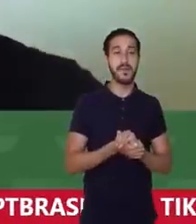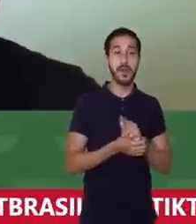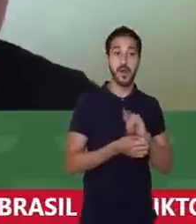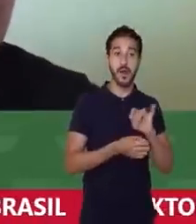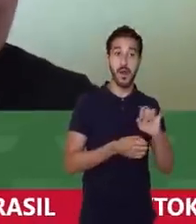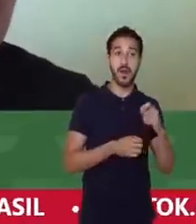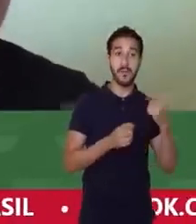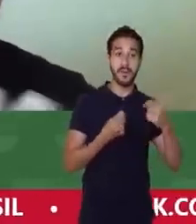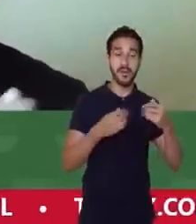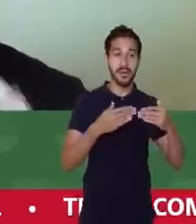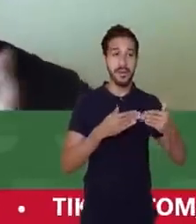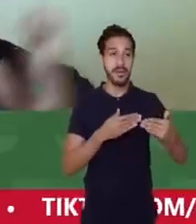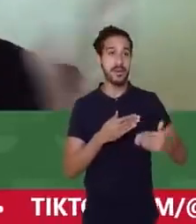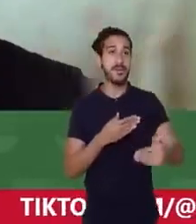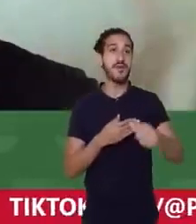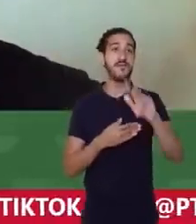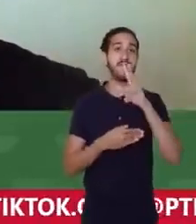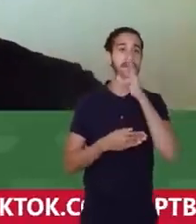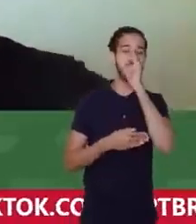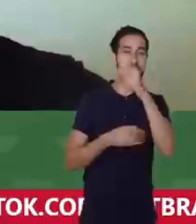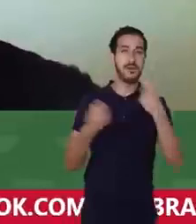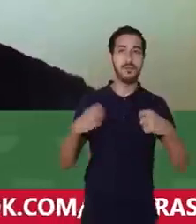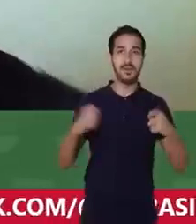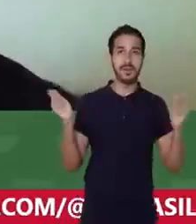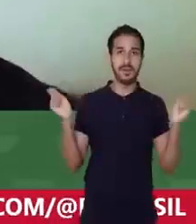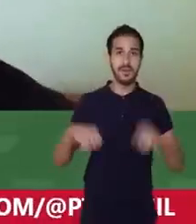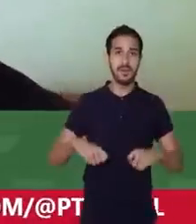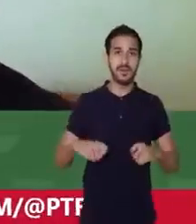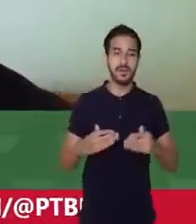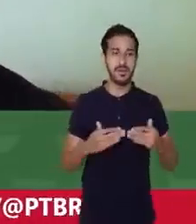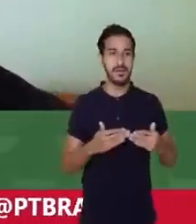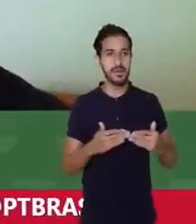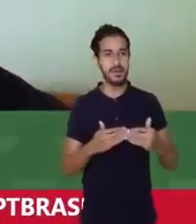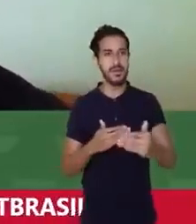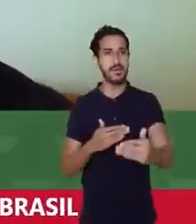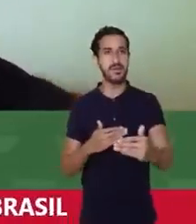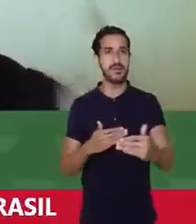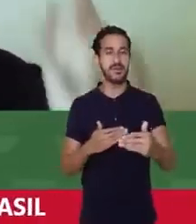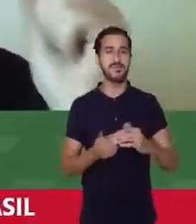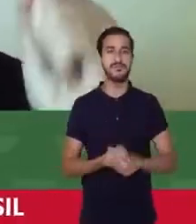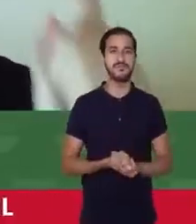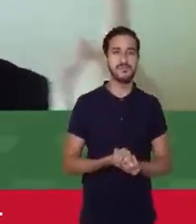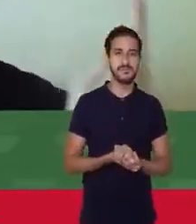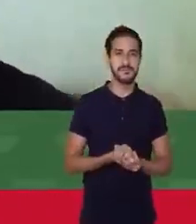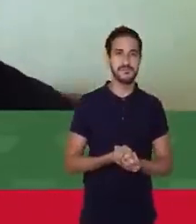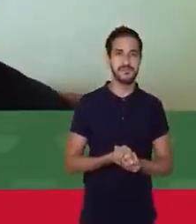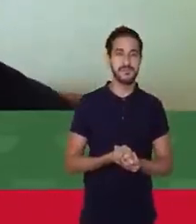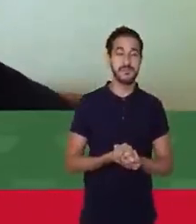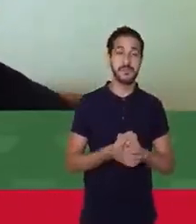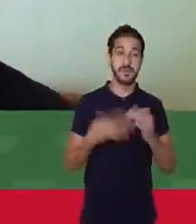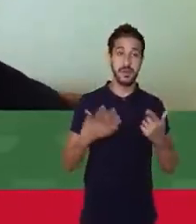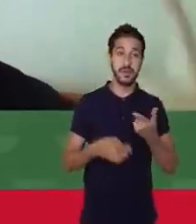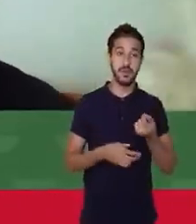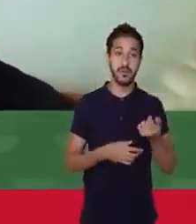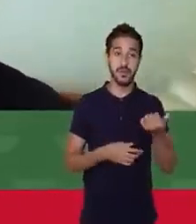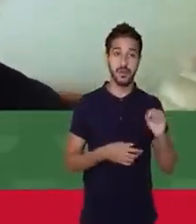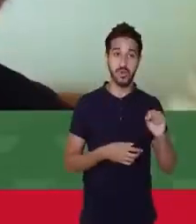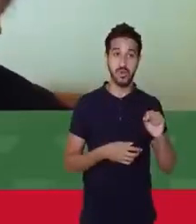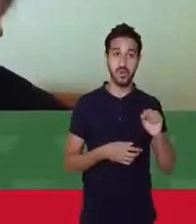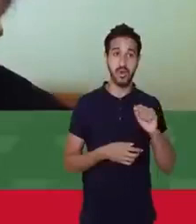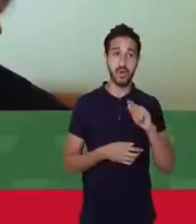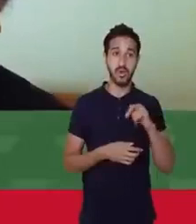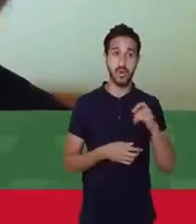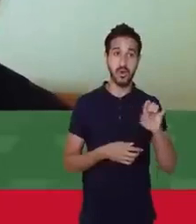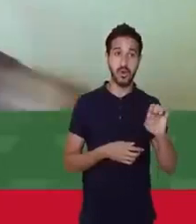tem de se reproduzir, ele tem de ter as condições para se reproduzir. E aí, em 2018, porque o golpe